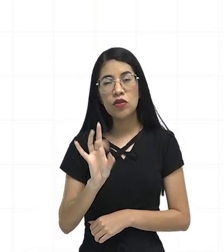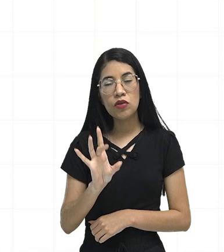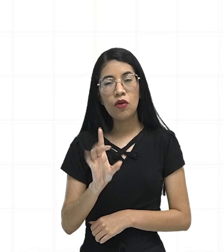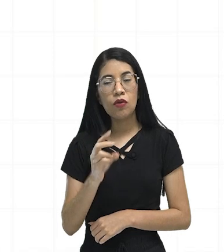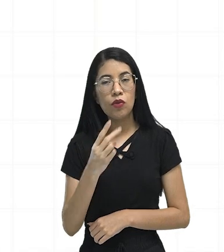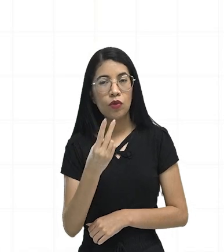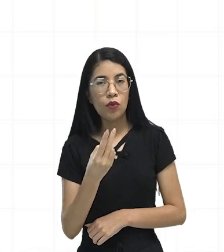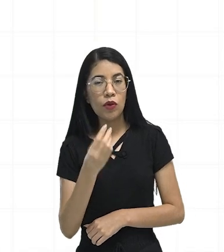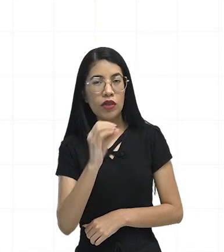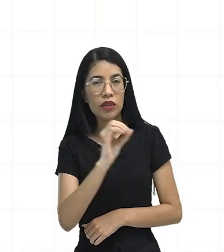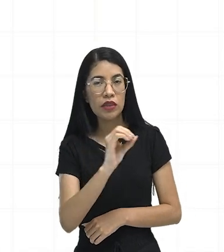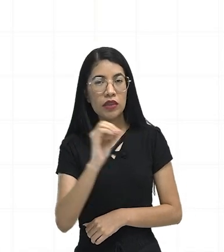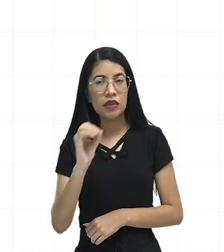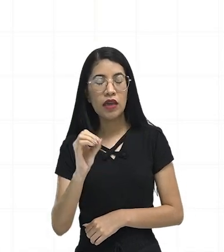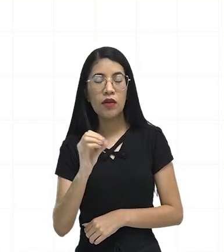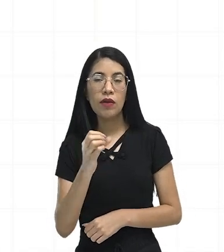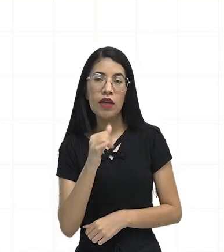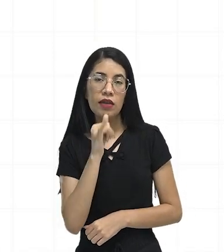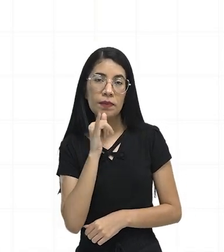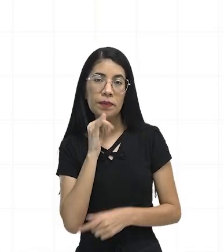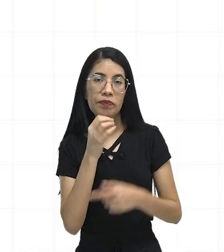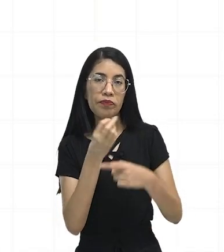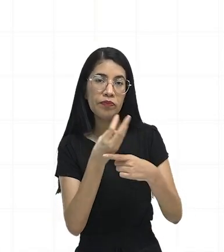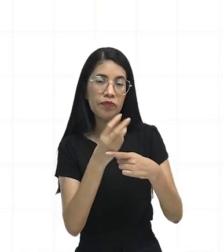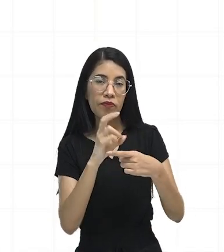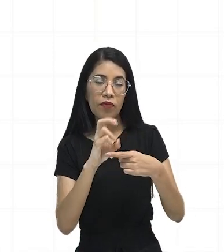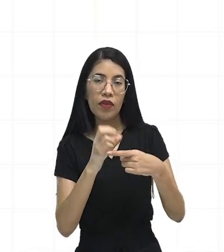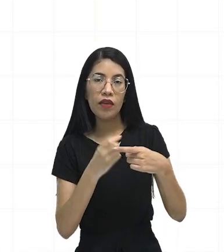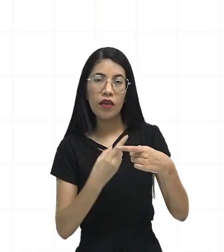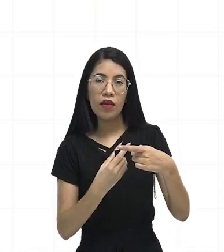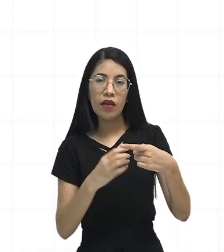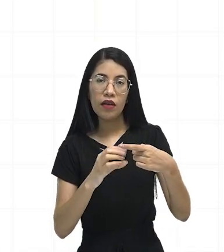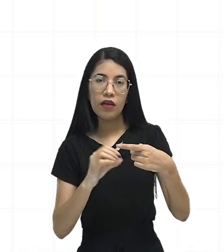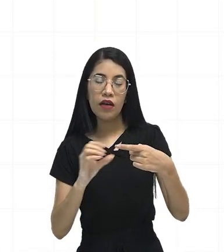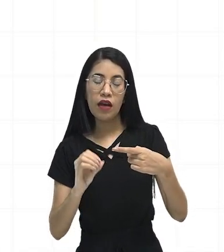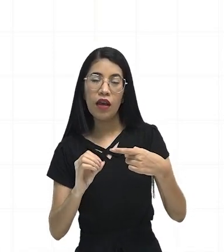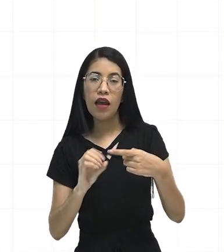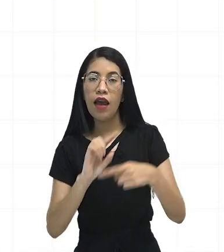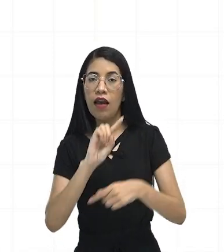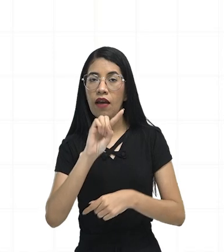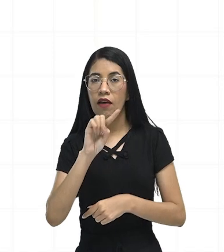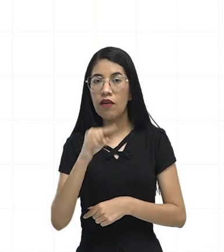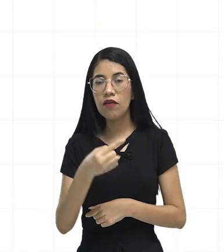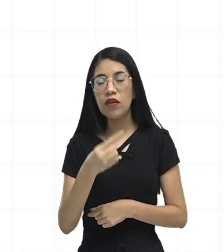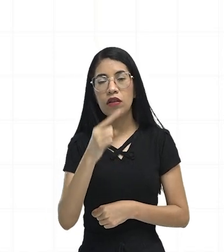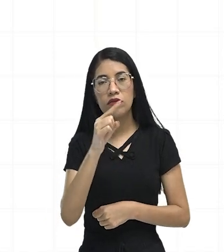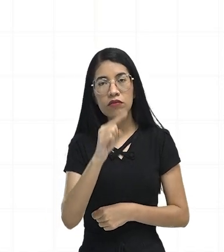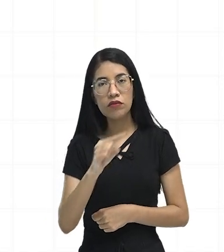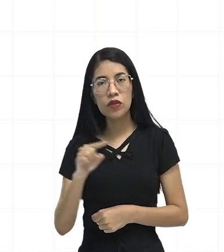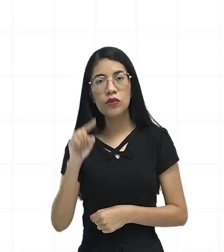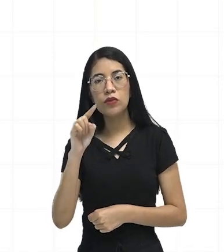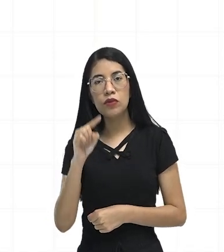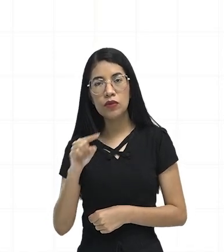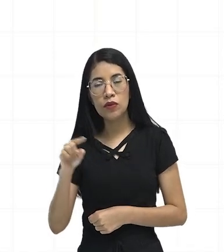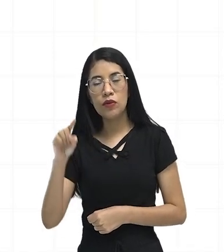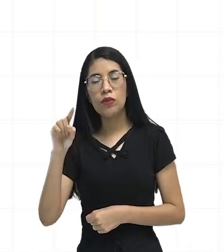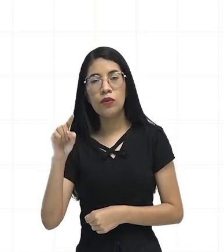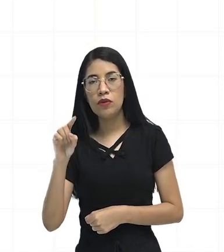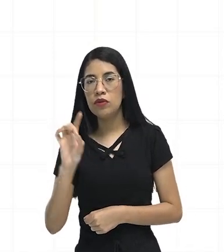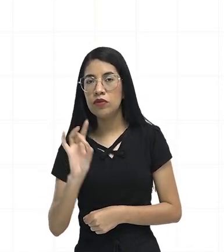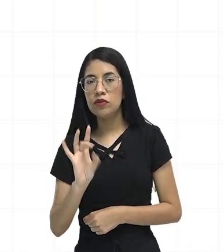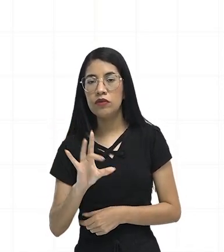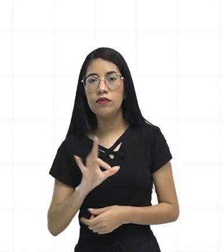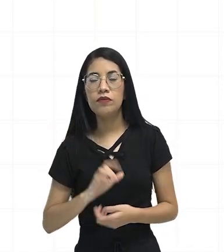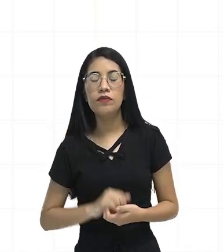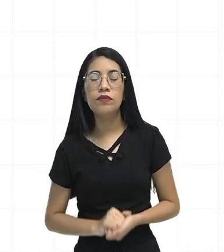zeros, 35 sobre 100, por exemplo, eu iria andar com a minha vírgula somente 2 casas decimais para a esquerda.